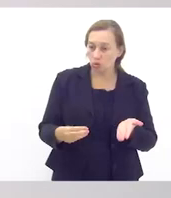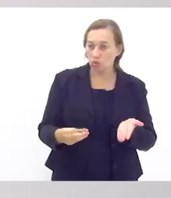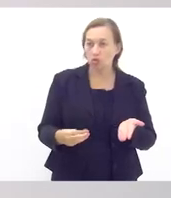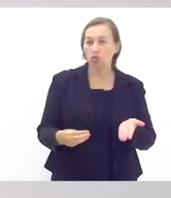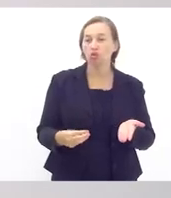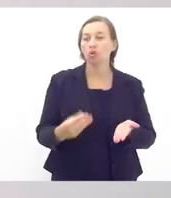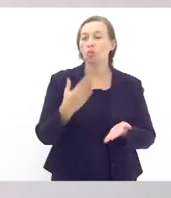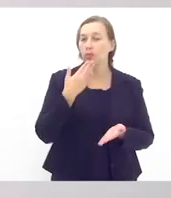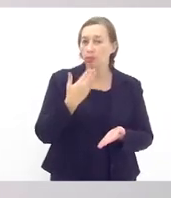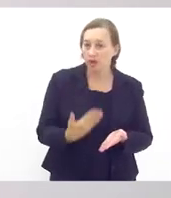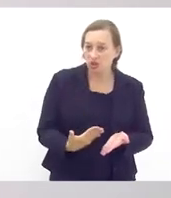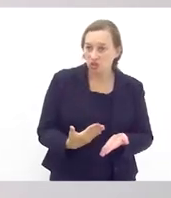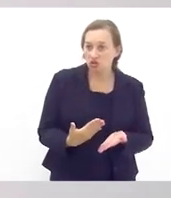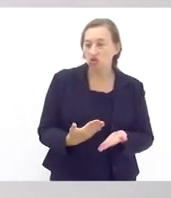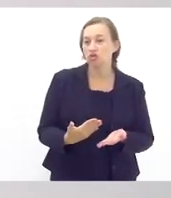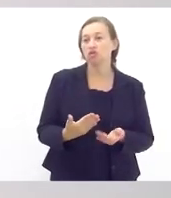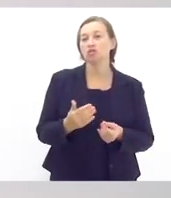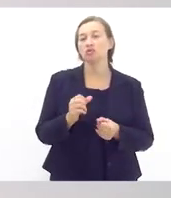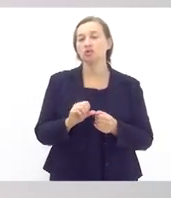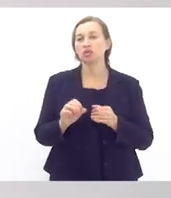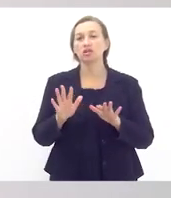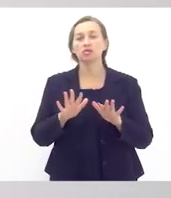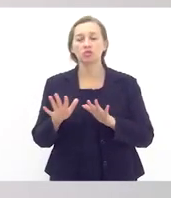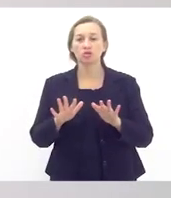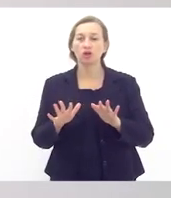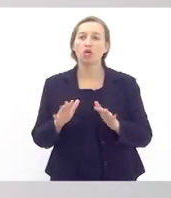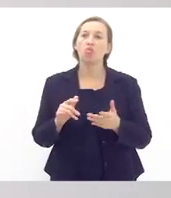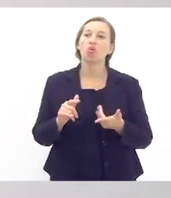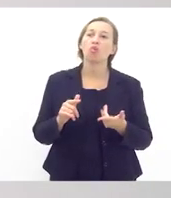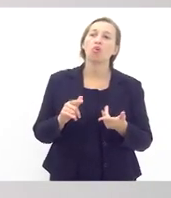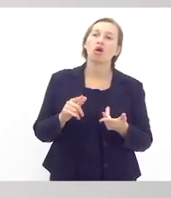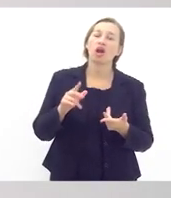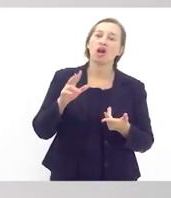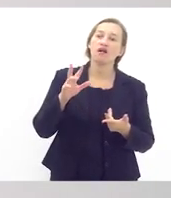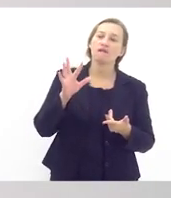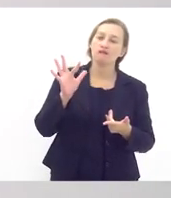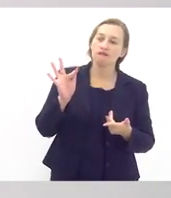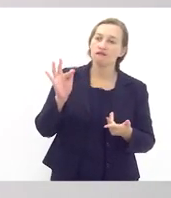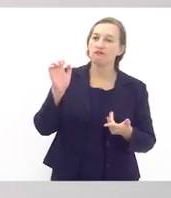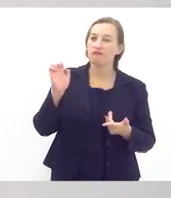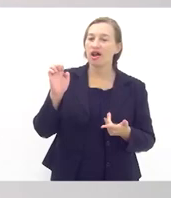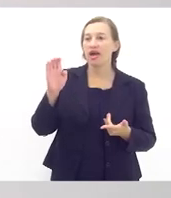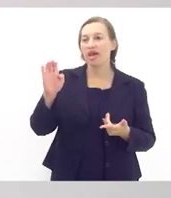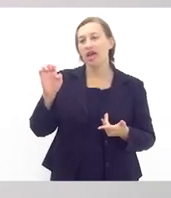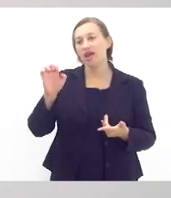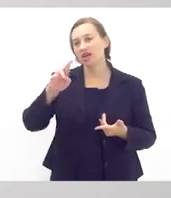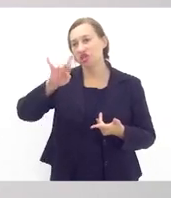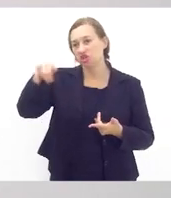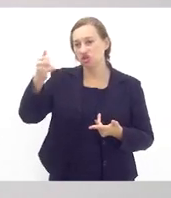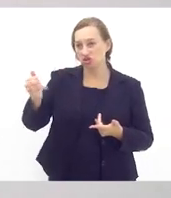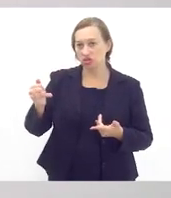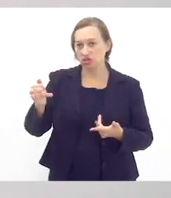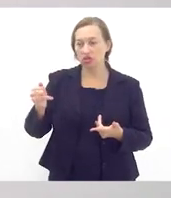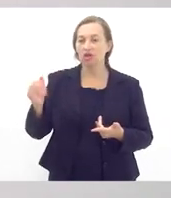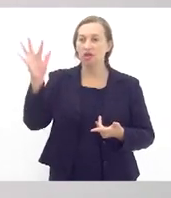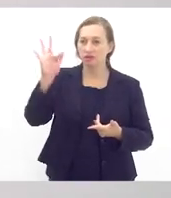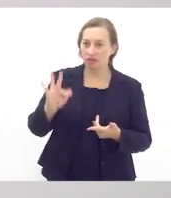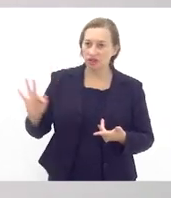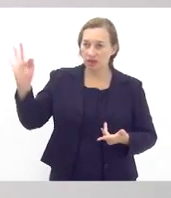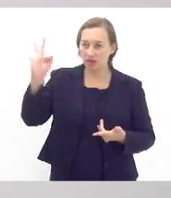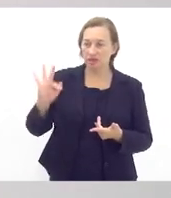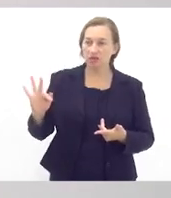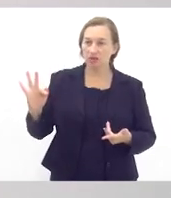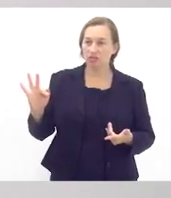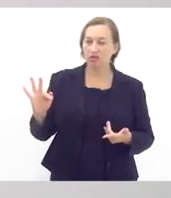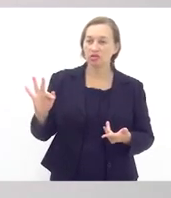os seus pedidos fizeram as suas movimentações A faerj tá aí faerge que representa a Federação de artesanato Estado do